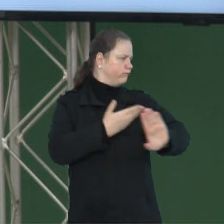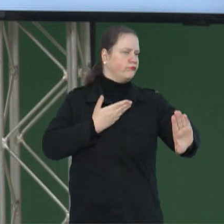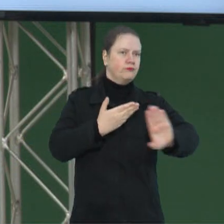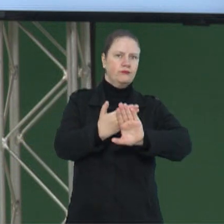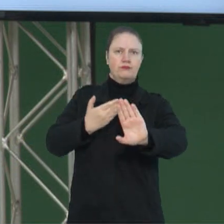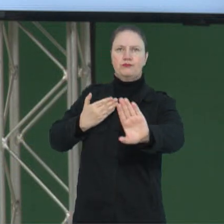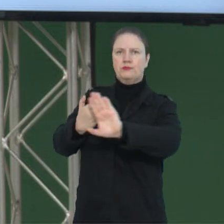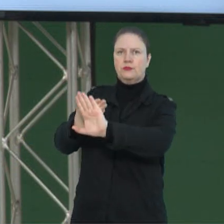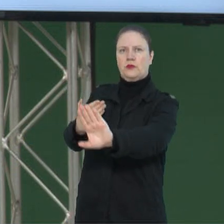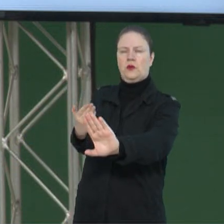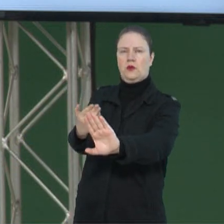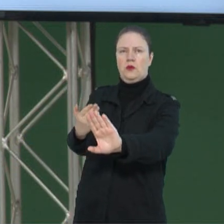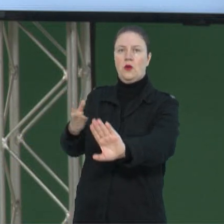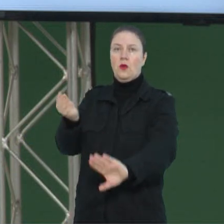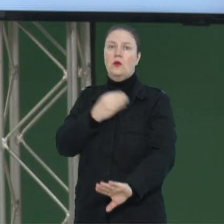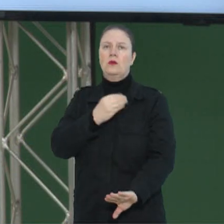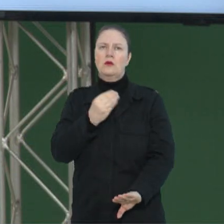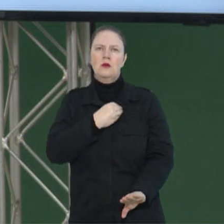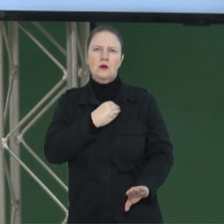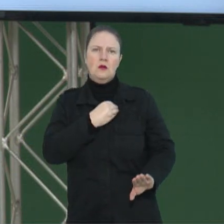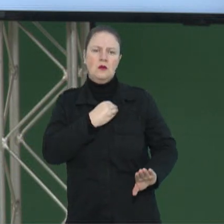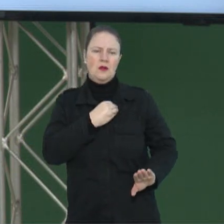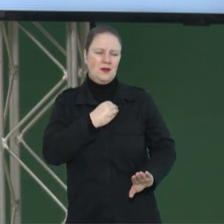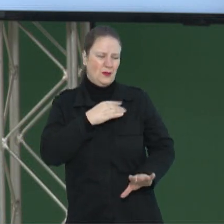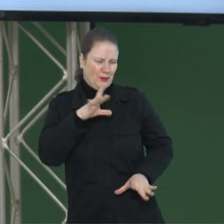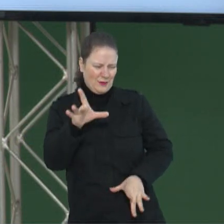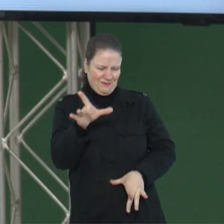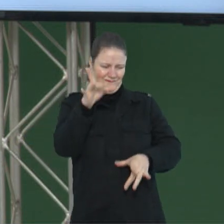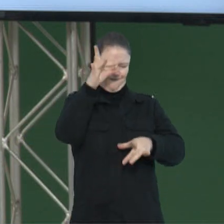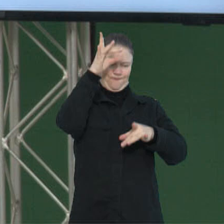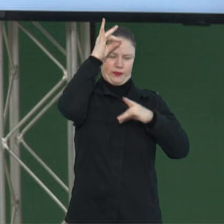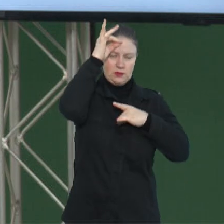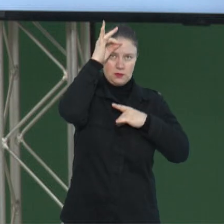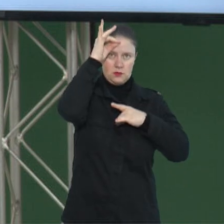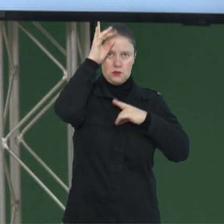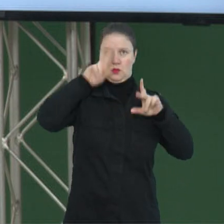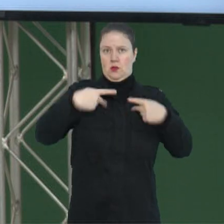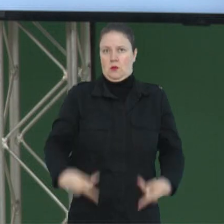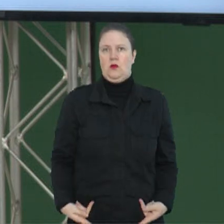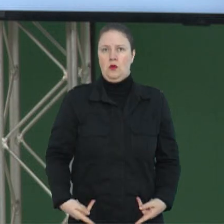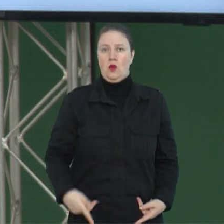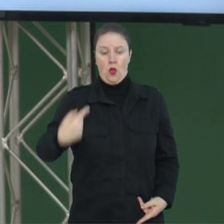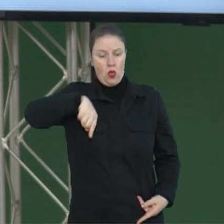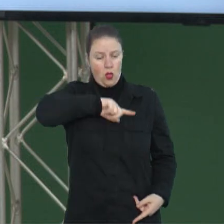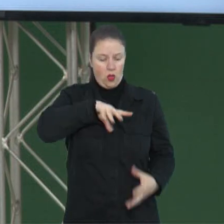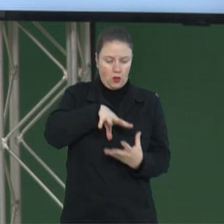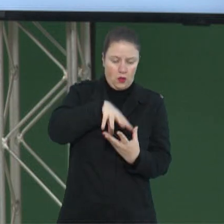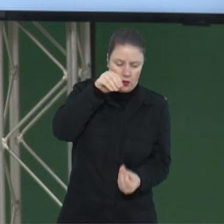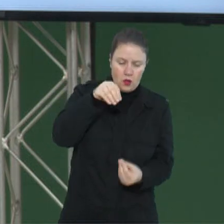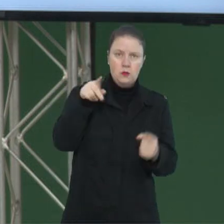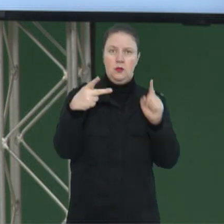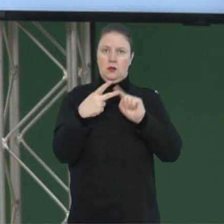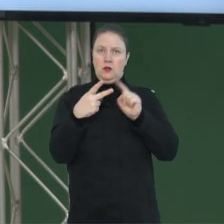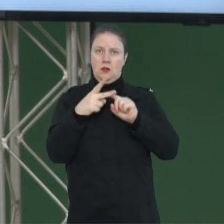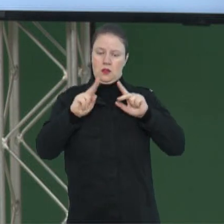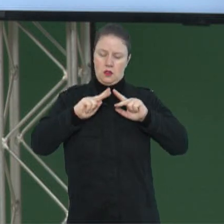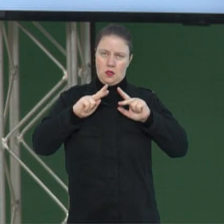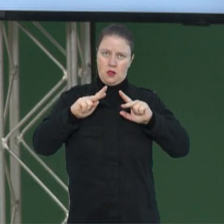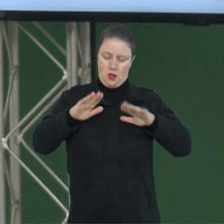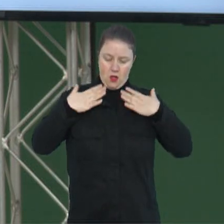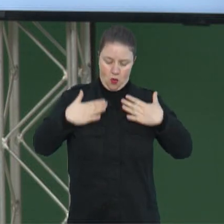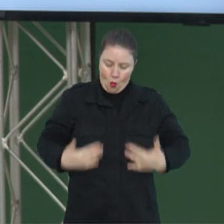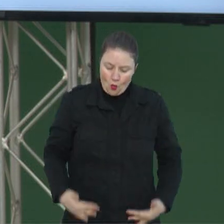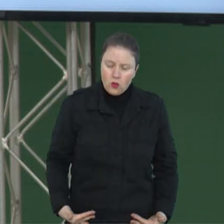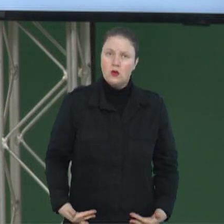faz parte do ser humano, porque justamente nós somos alma e corpo, e o corpo peca, o corpo tende a querer, né, as